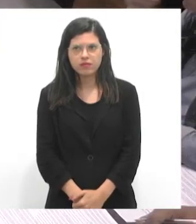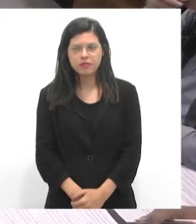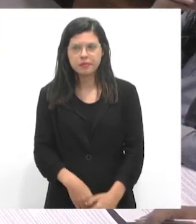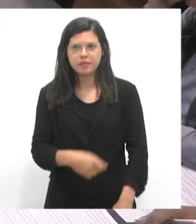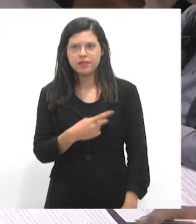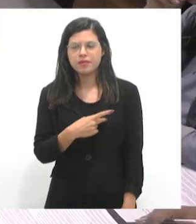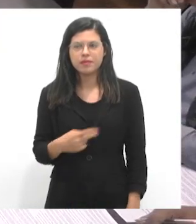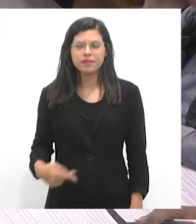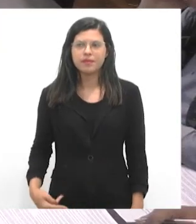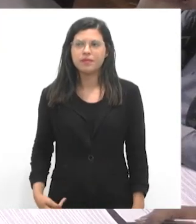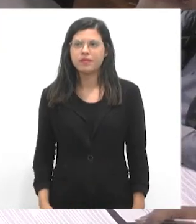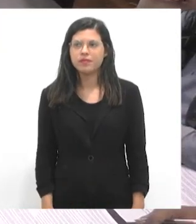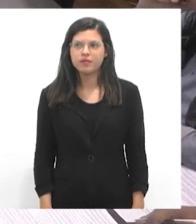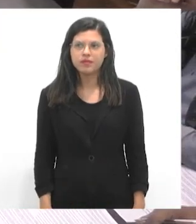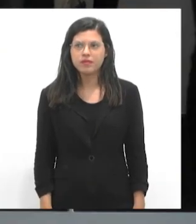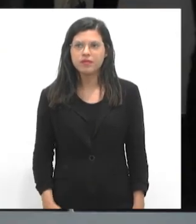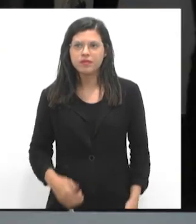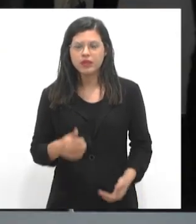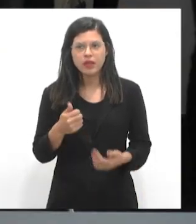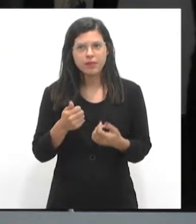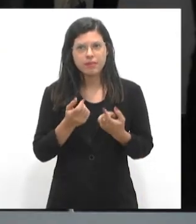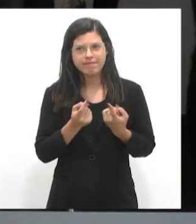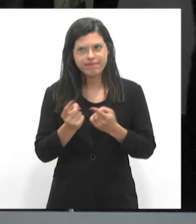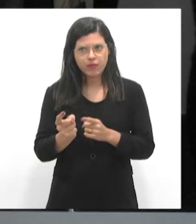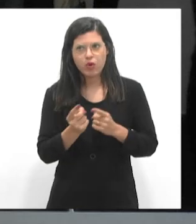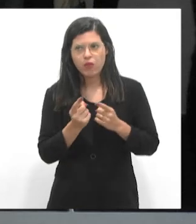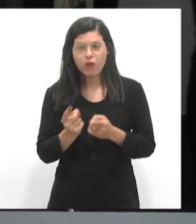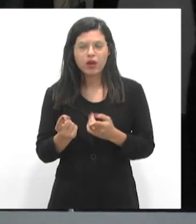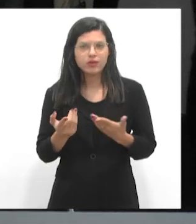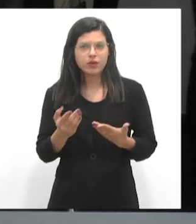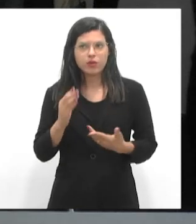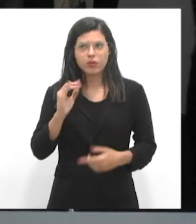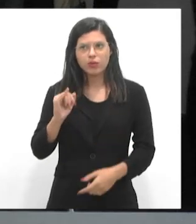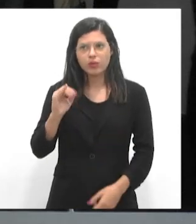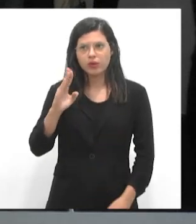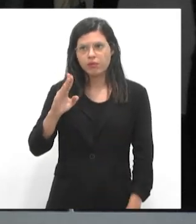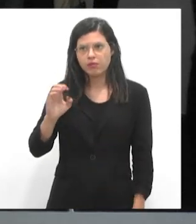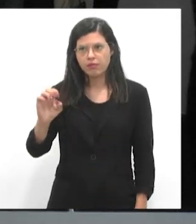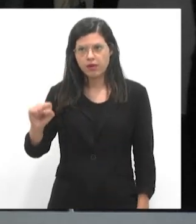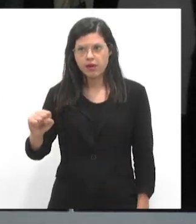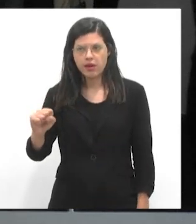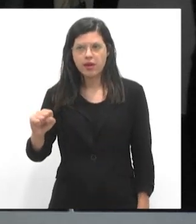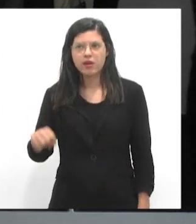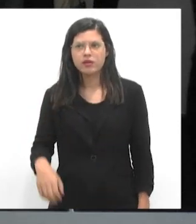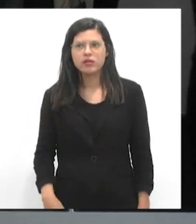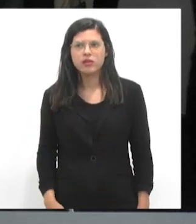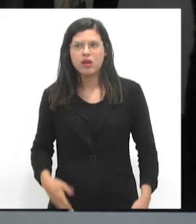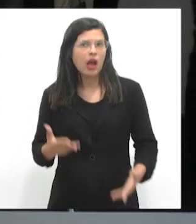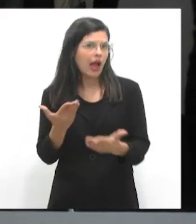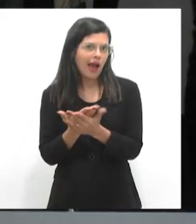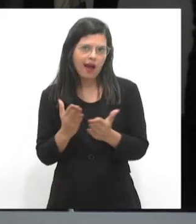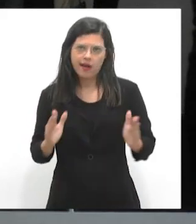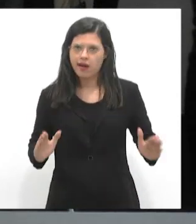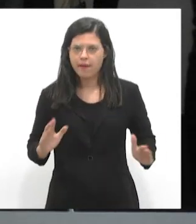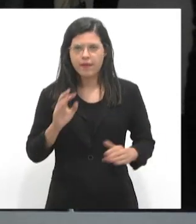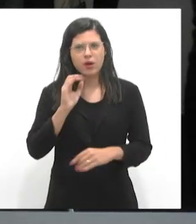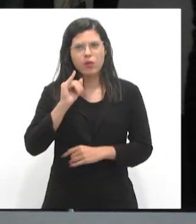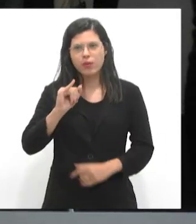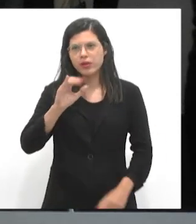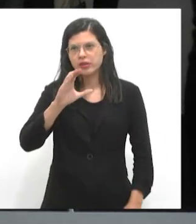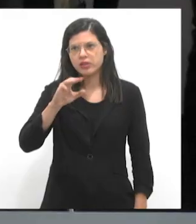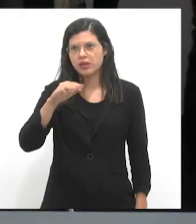Primeira provocação do IBS. Né? O IBS acaba com o ICMS e